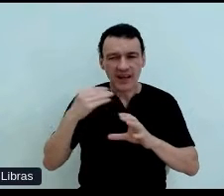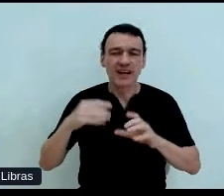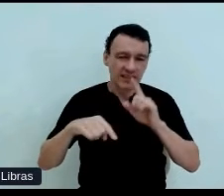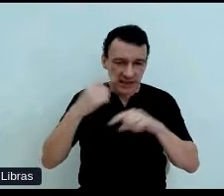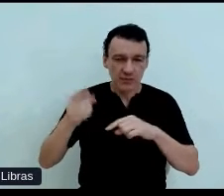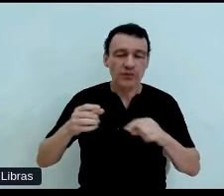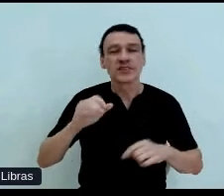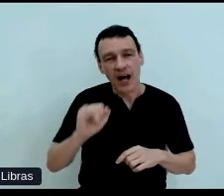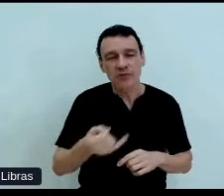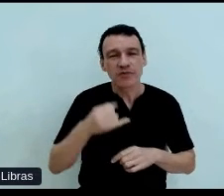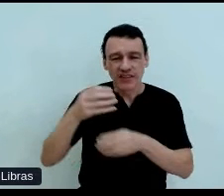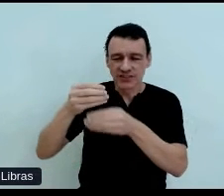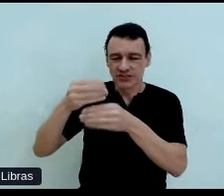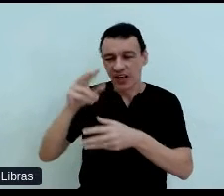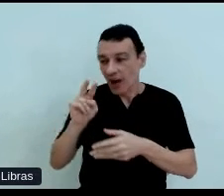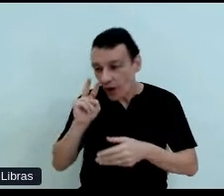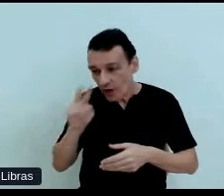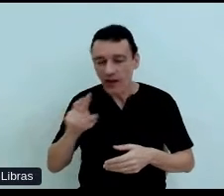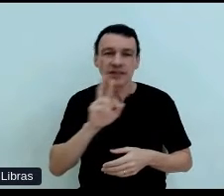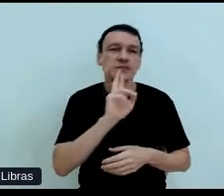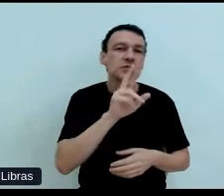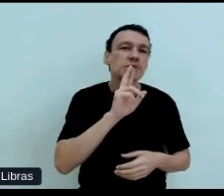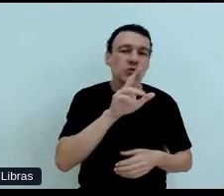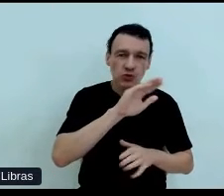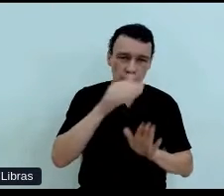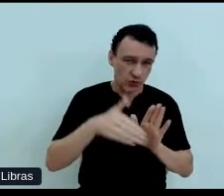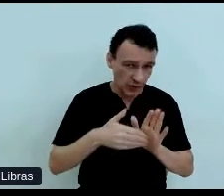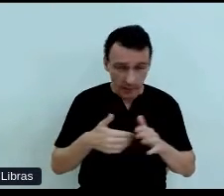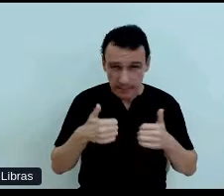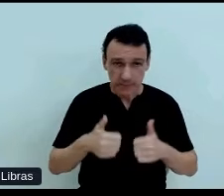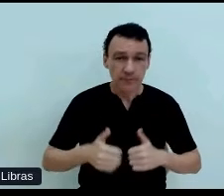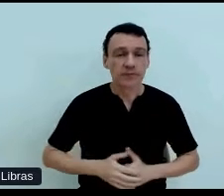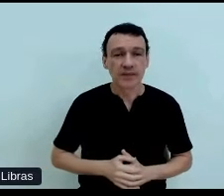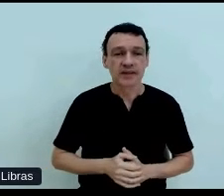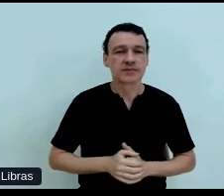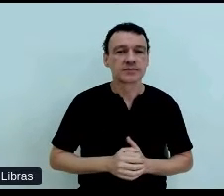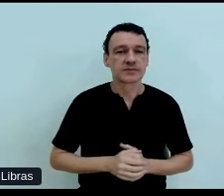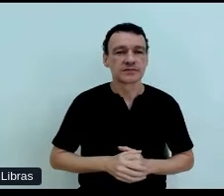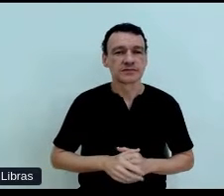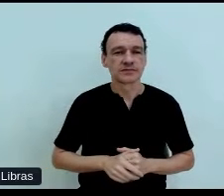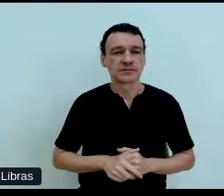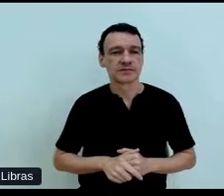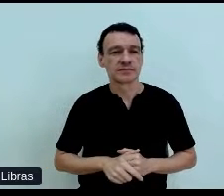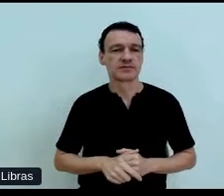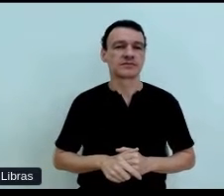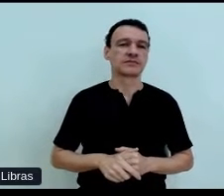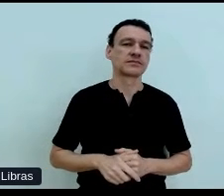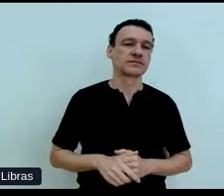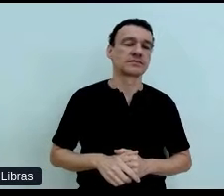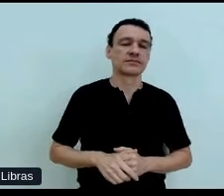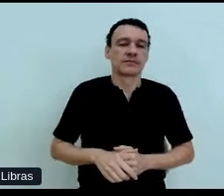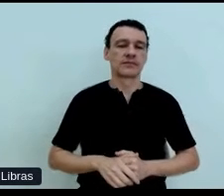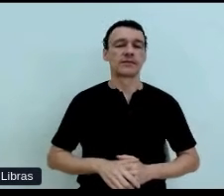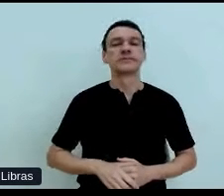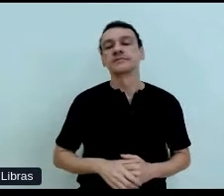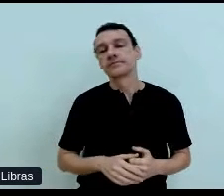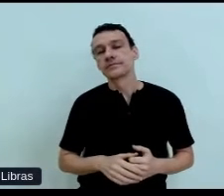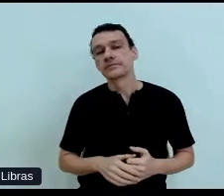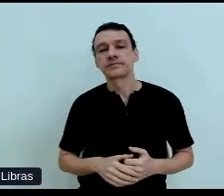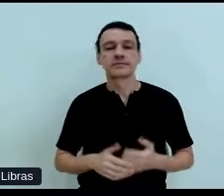e olho o chat para bater um papo com vocês. Bom, aqui, né, trouxe um pouquinho